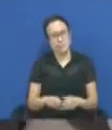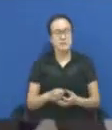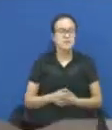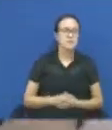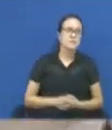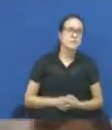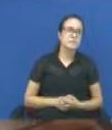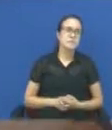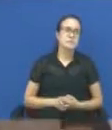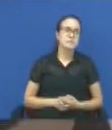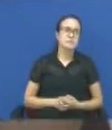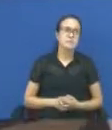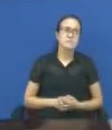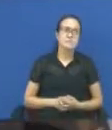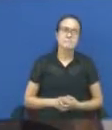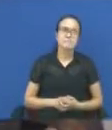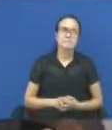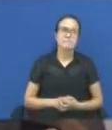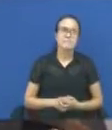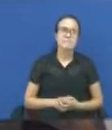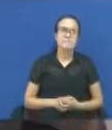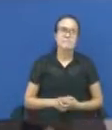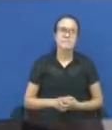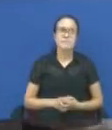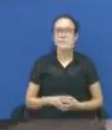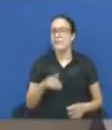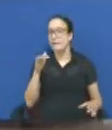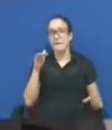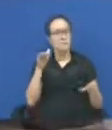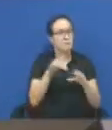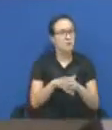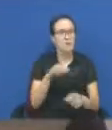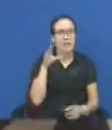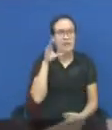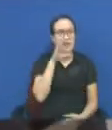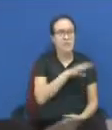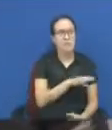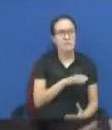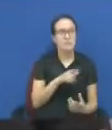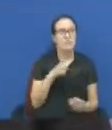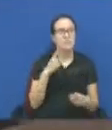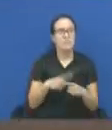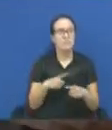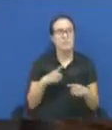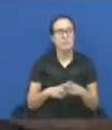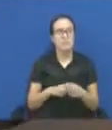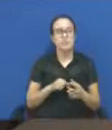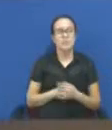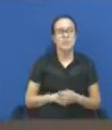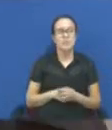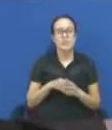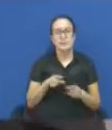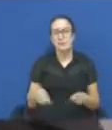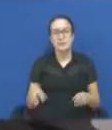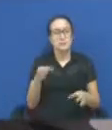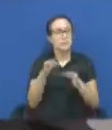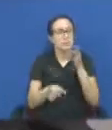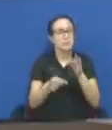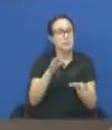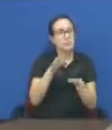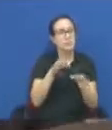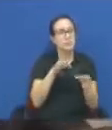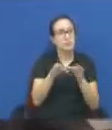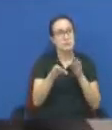é, se a gente não vota com uma certa rapidez esse projeto, autorizando esse convênio, se o projeto não chegar rapidamente